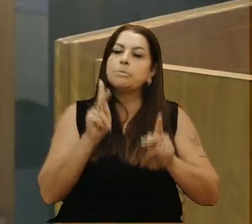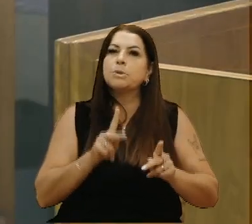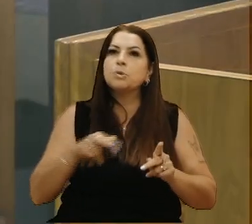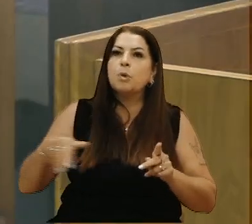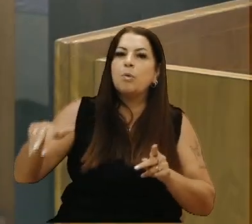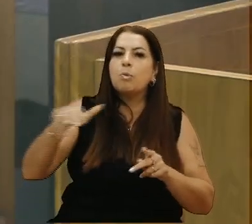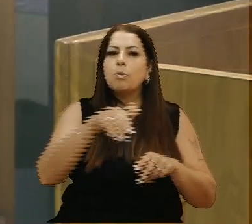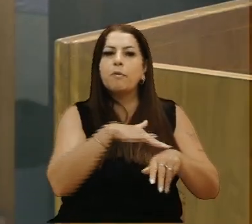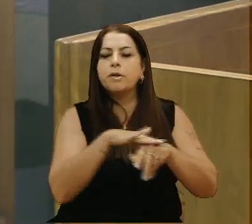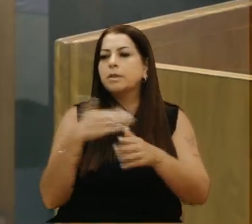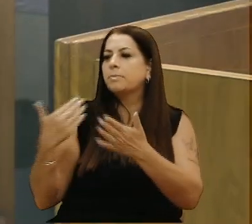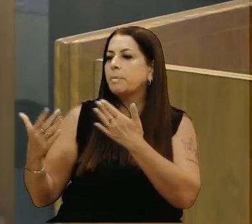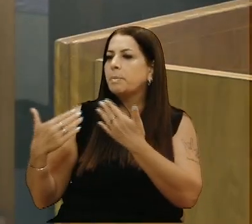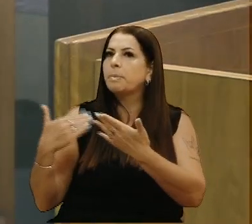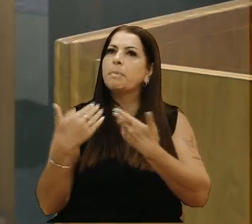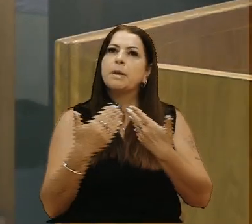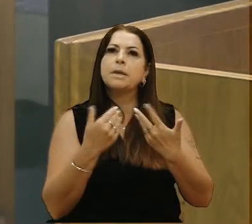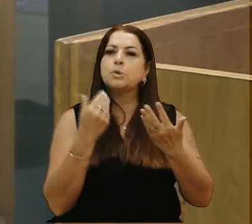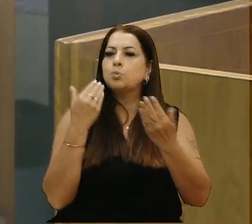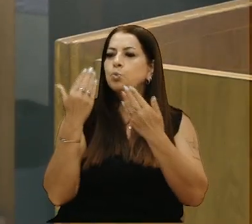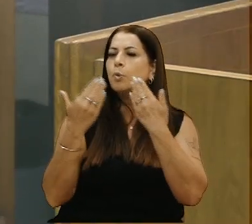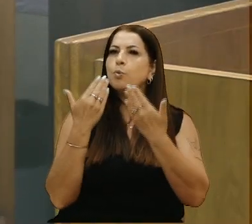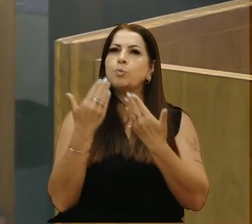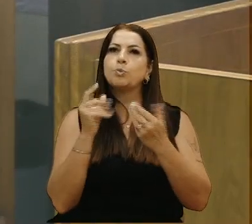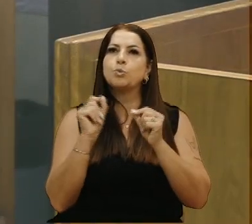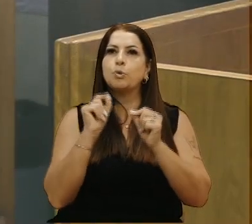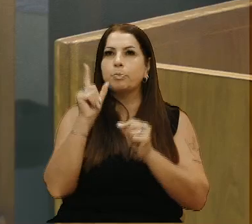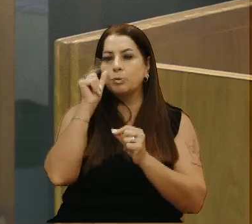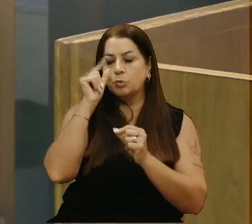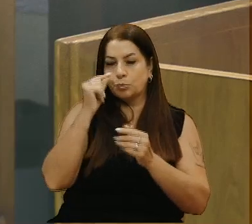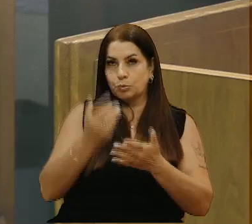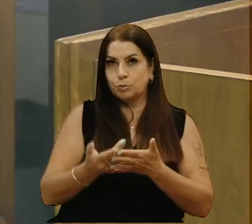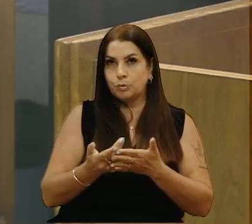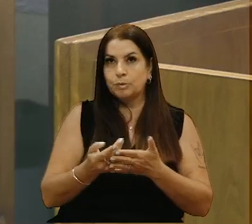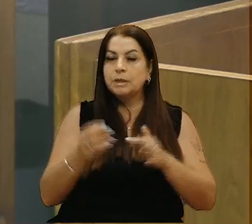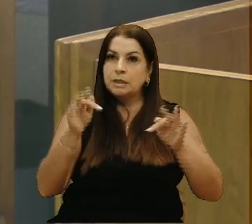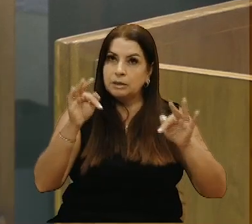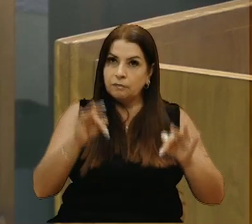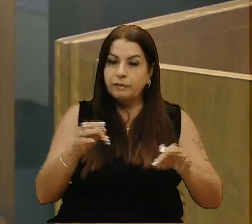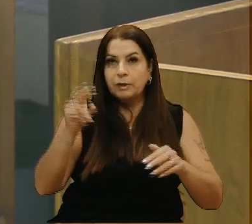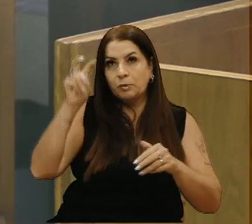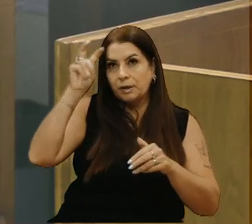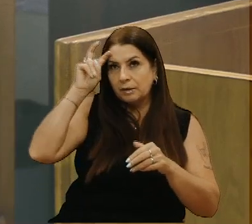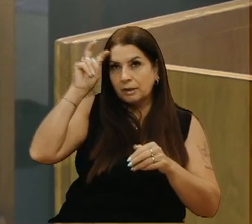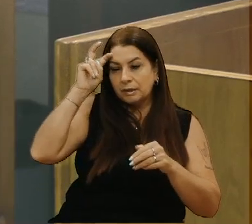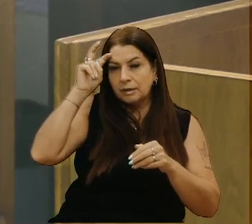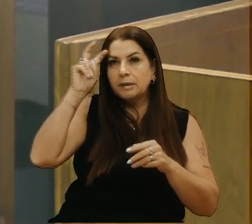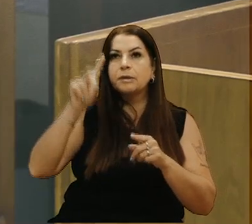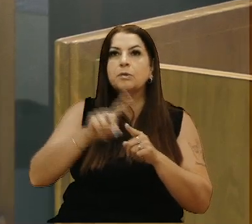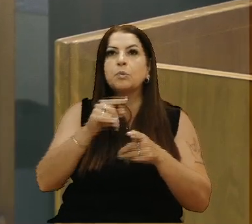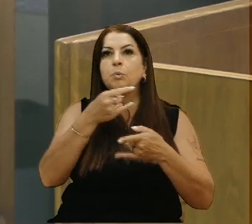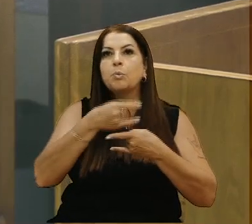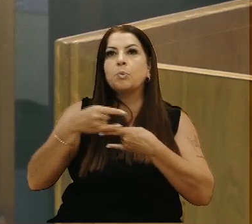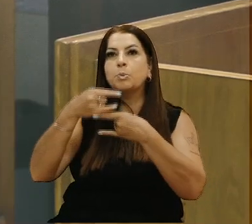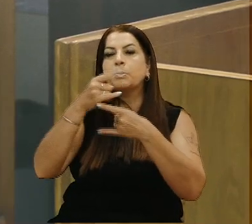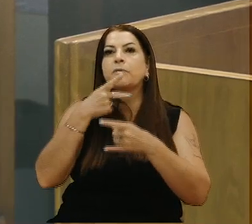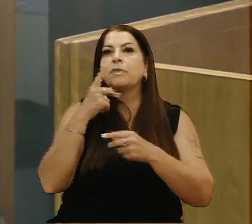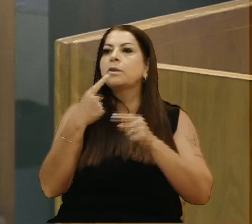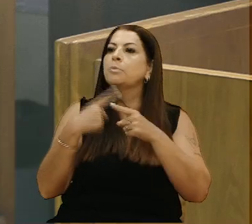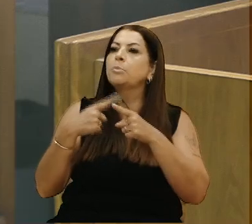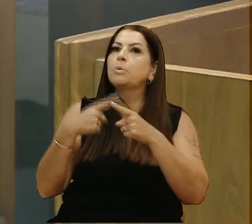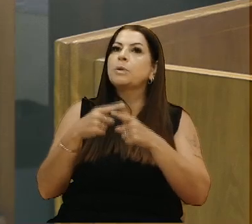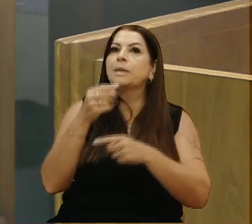passando por ali e tiverem dúvidas sobre o seu sono. E encerramos na quinta-feira com uma live falando por que